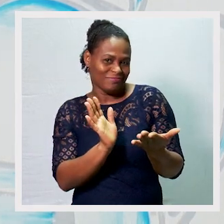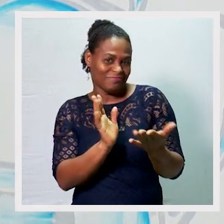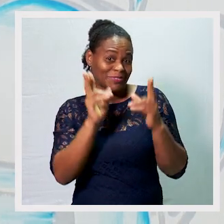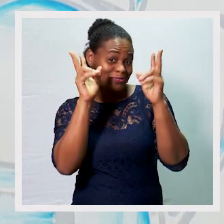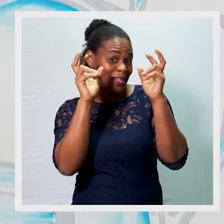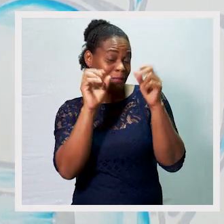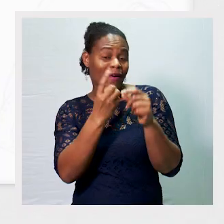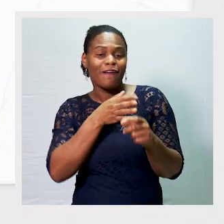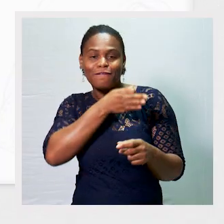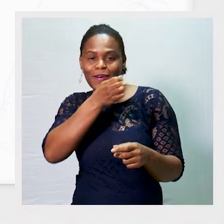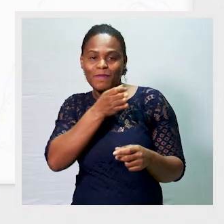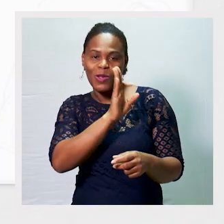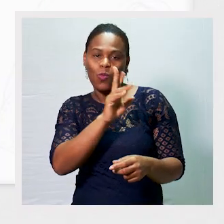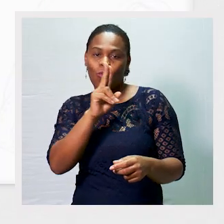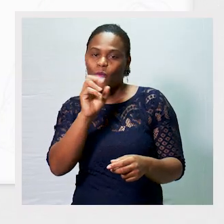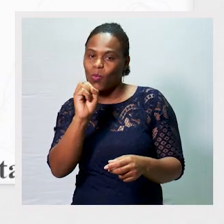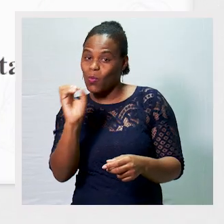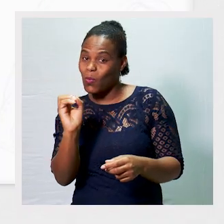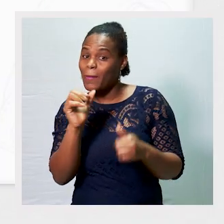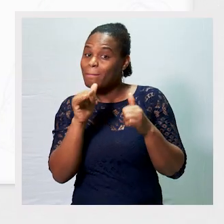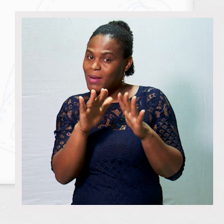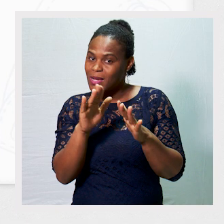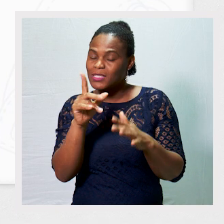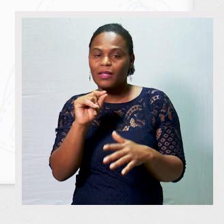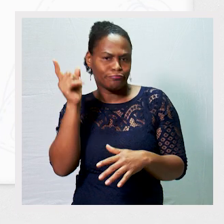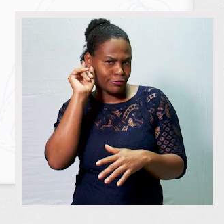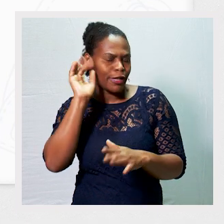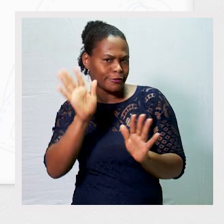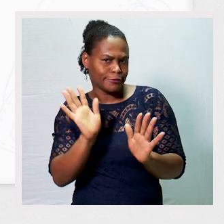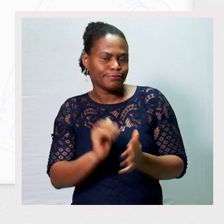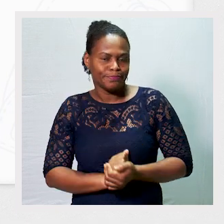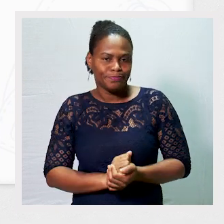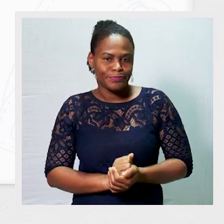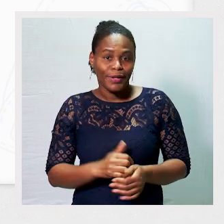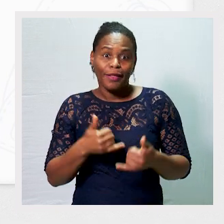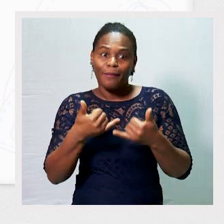E, finalmente, em 2012, ele